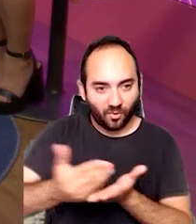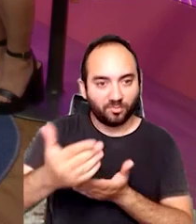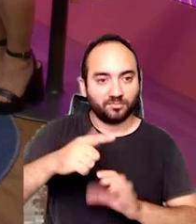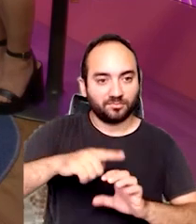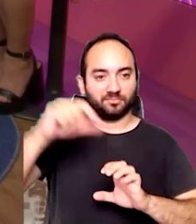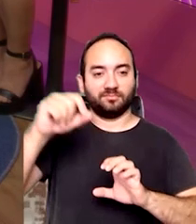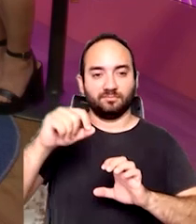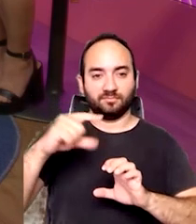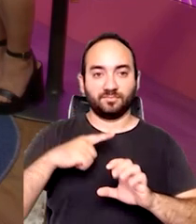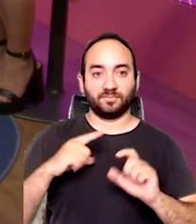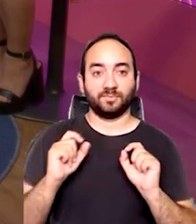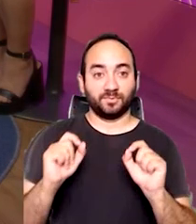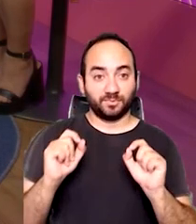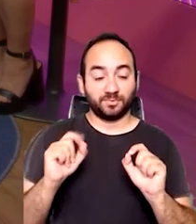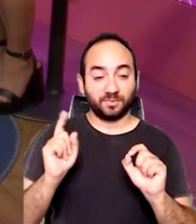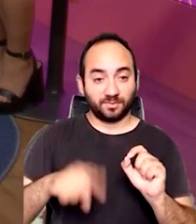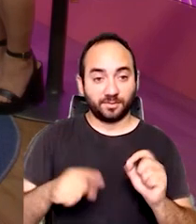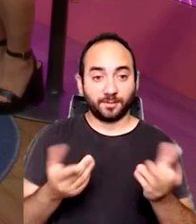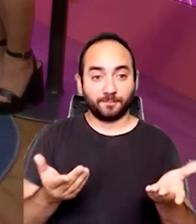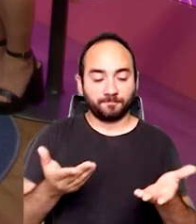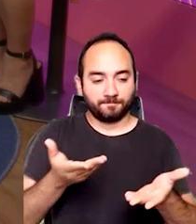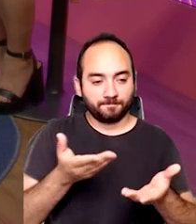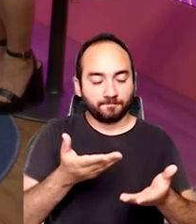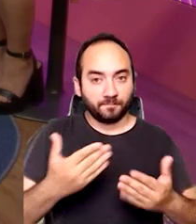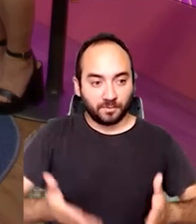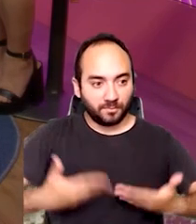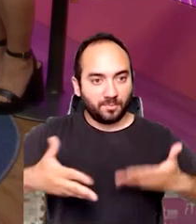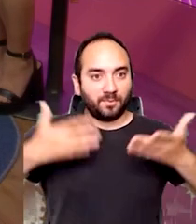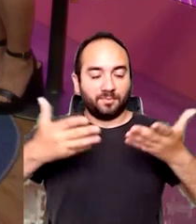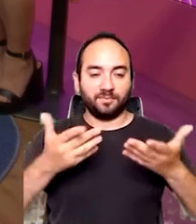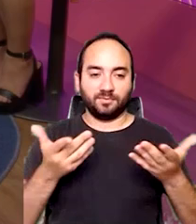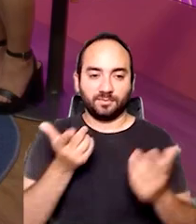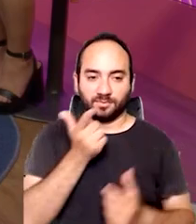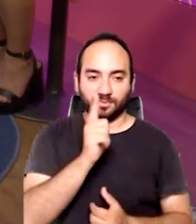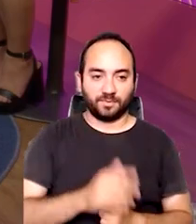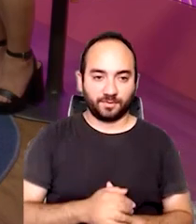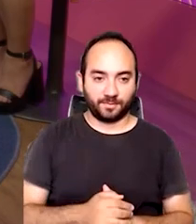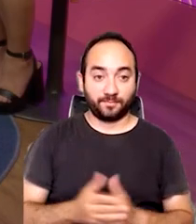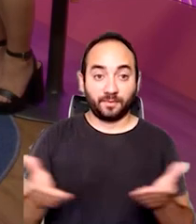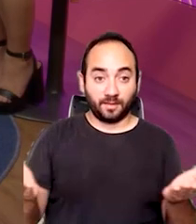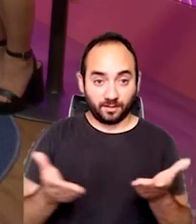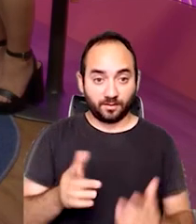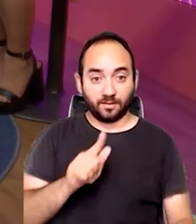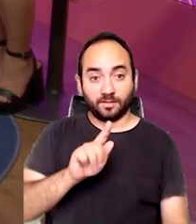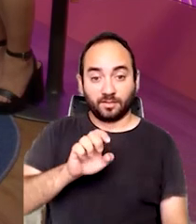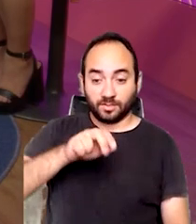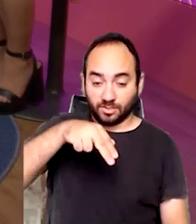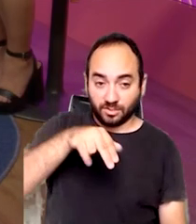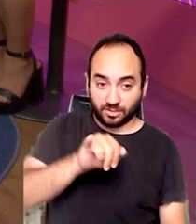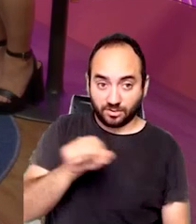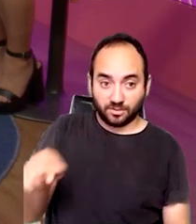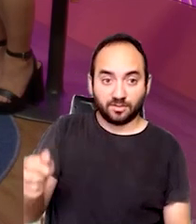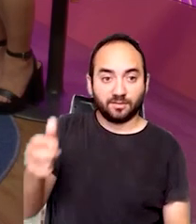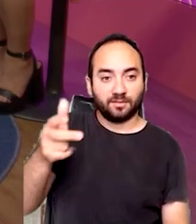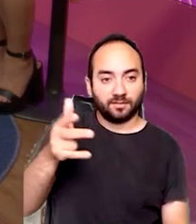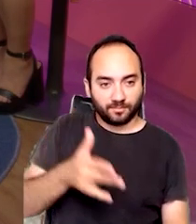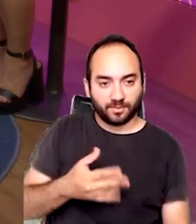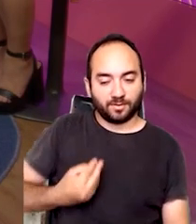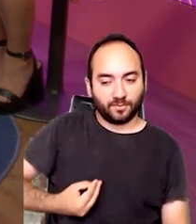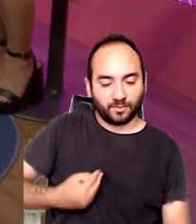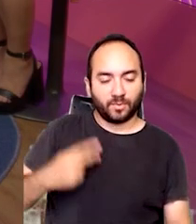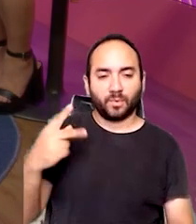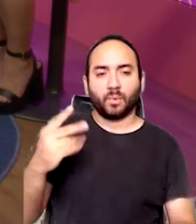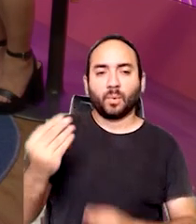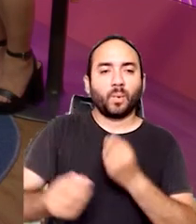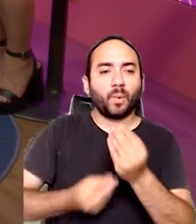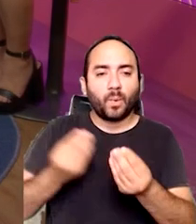gente vai empreender o o impulsionamento que isso nos dá agora queria que você Geni